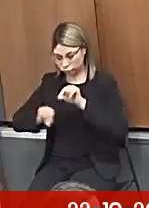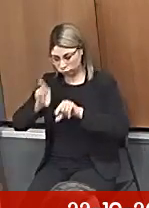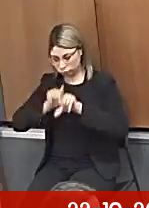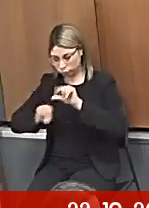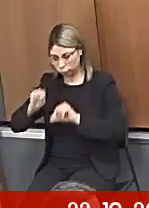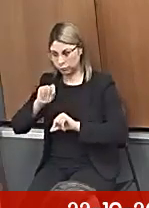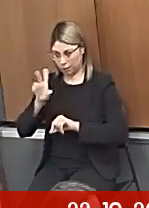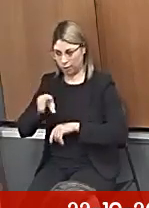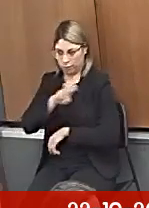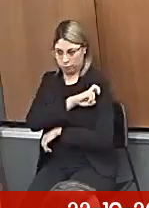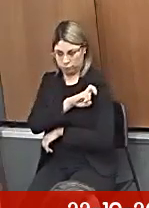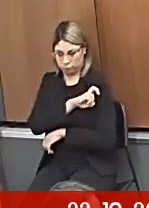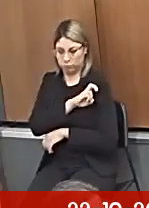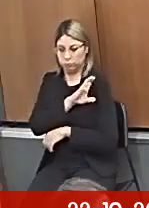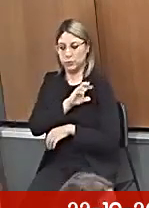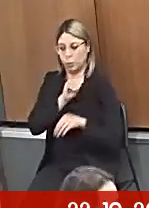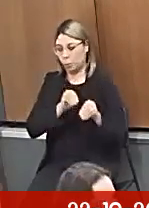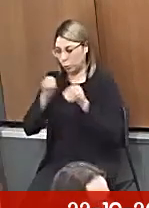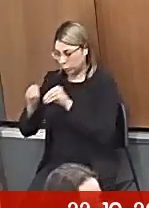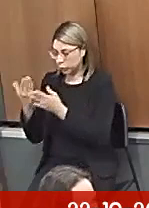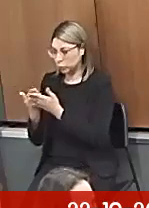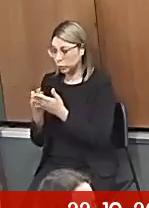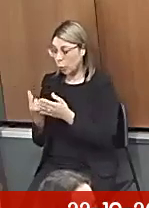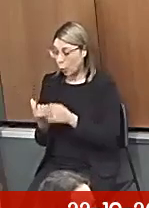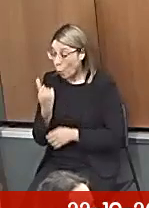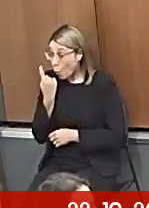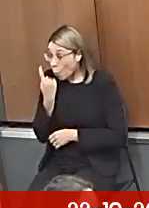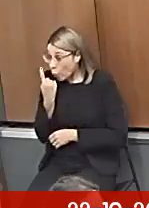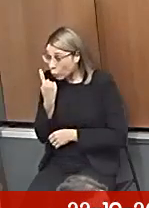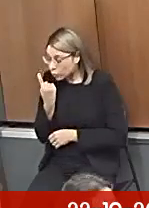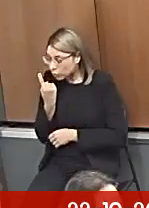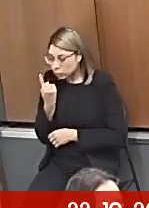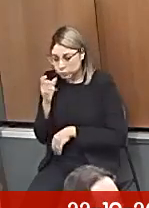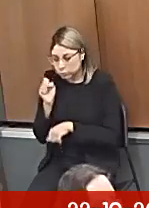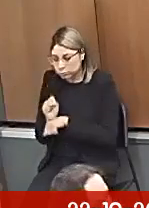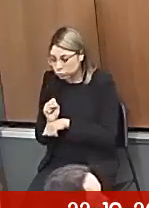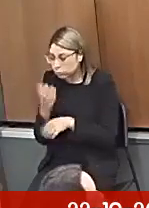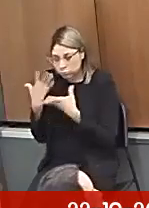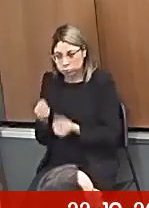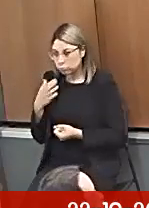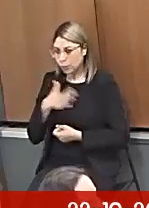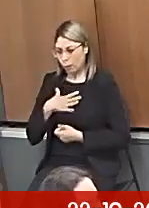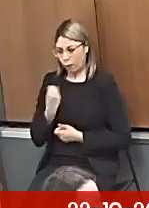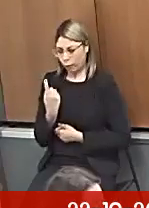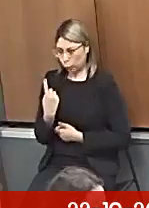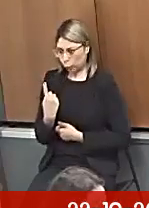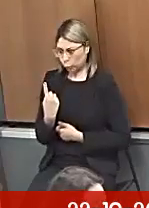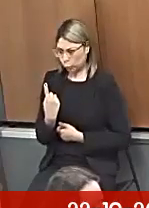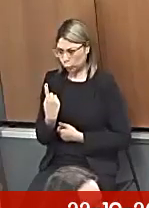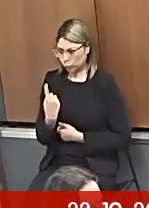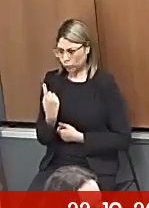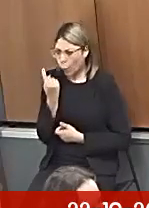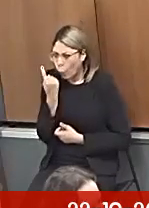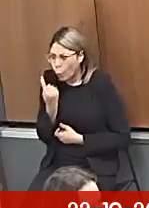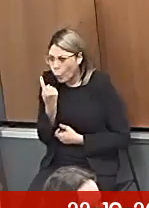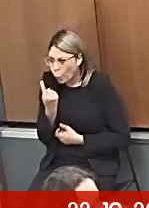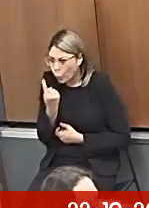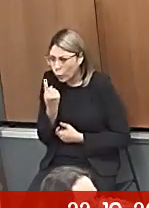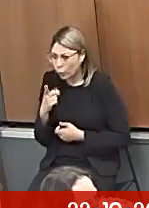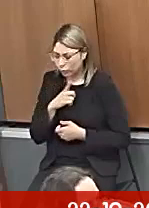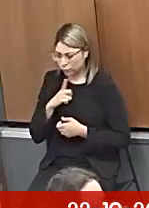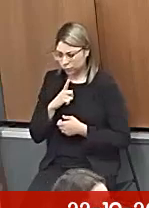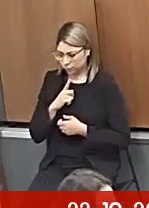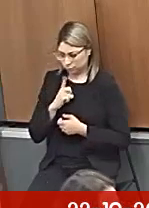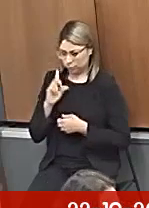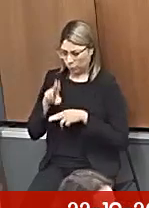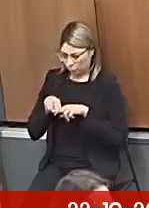os 5º anos da escola, o único que foi barrado pelo Bernoulli foi meu filho. Falei, oh, o único com o transtorno de